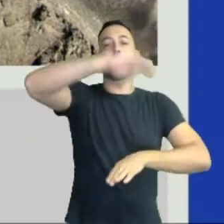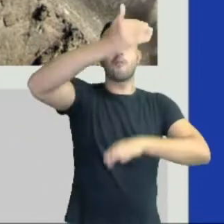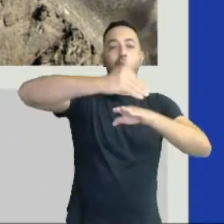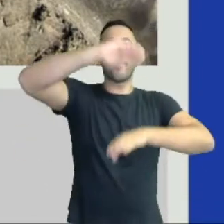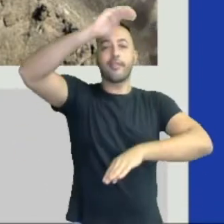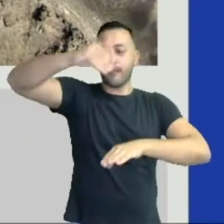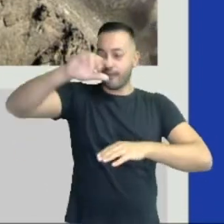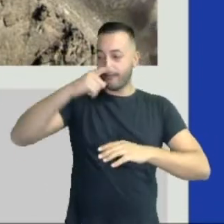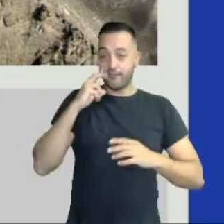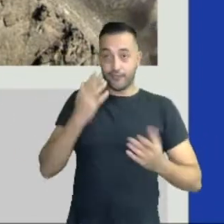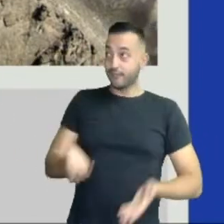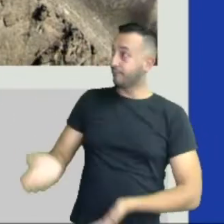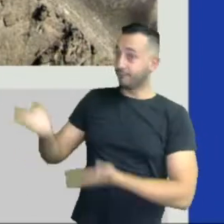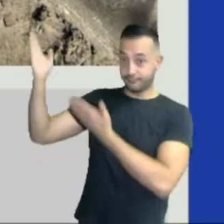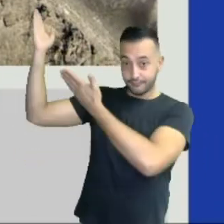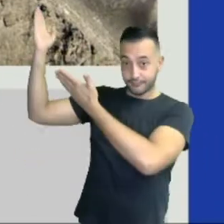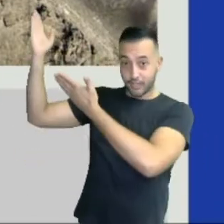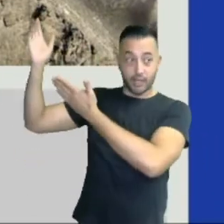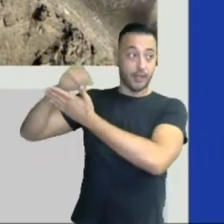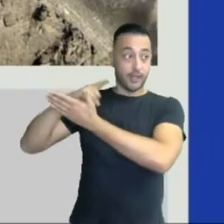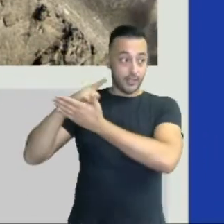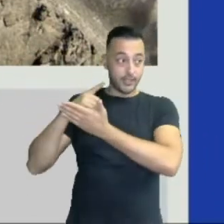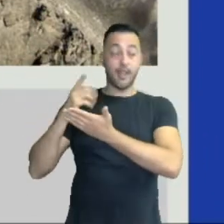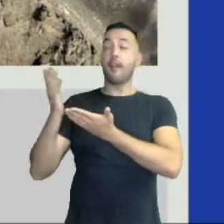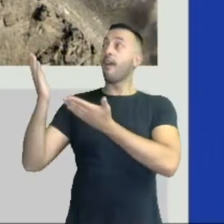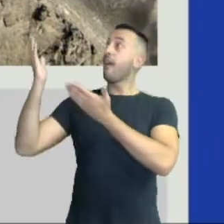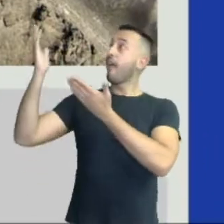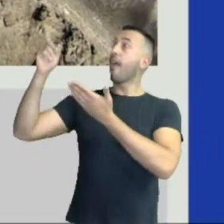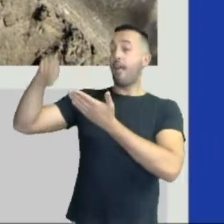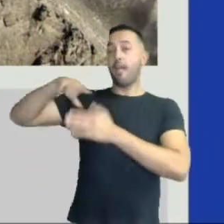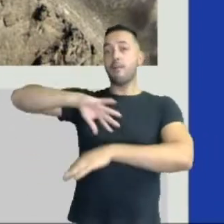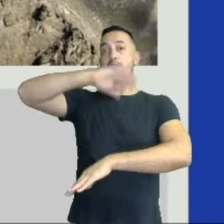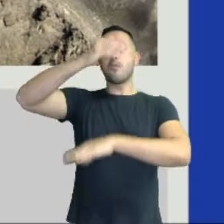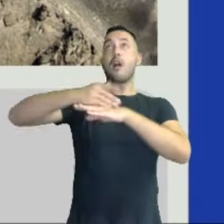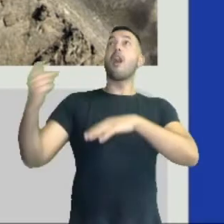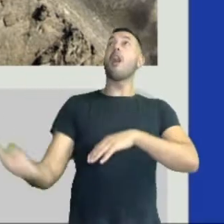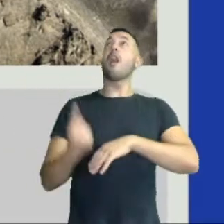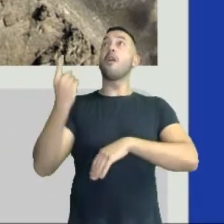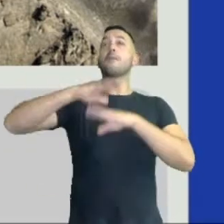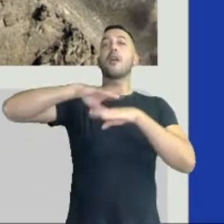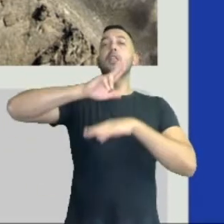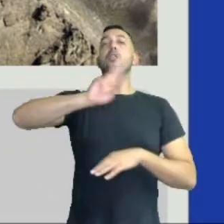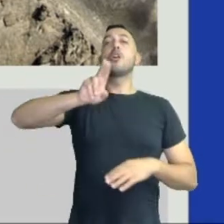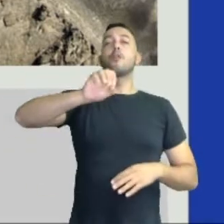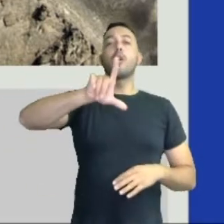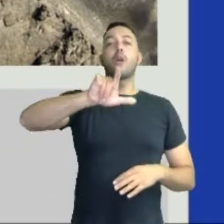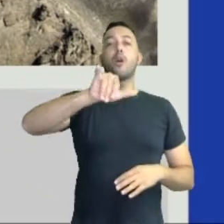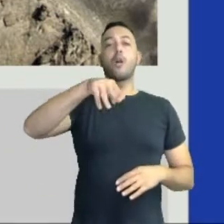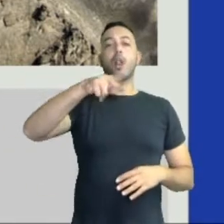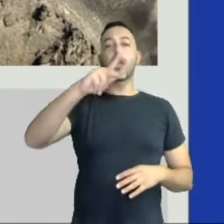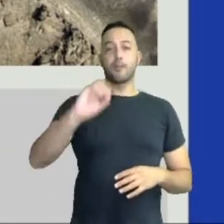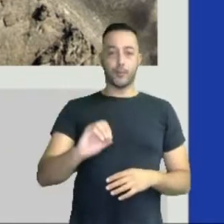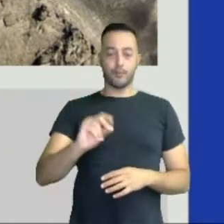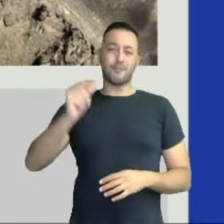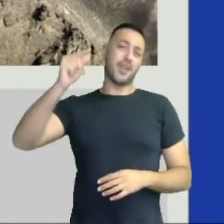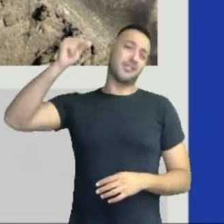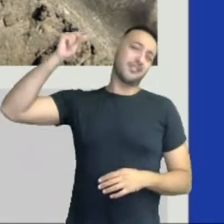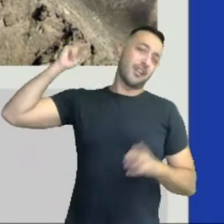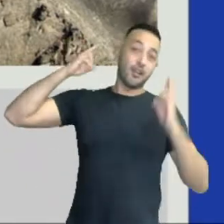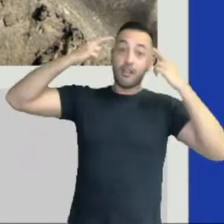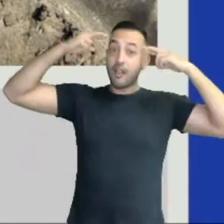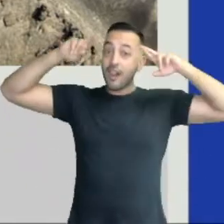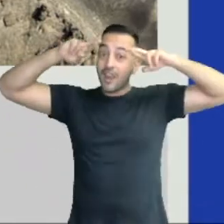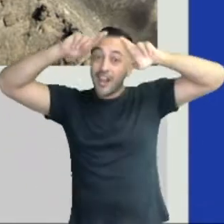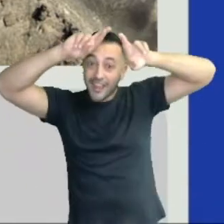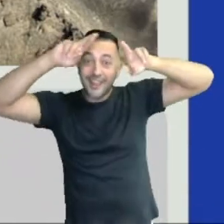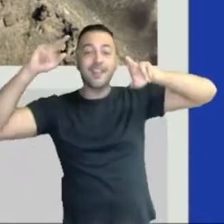Na imagem podemos observar o topo da montanha mais alta da Grécia, o Monte Olimpo. Na época, os gregos acreditavam ser